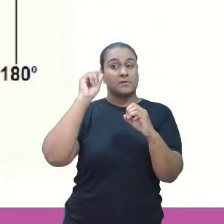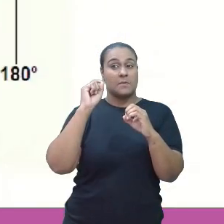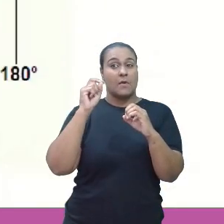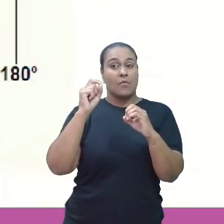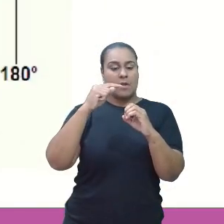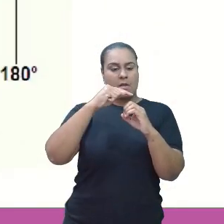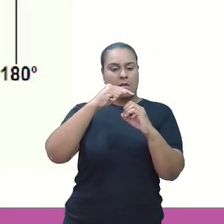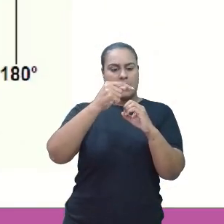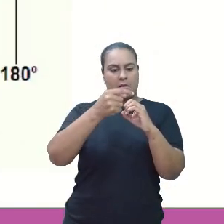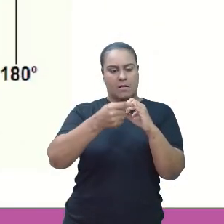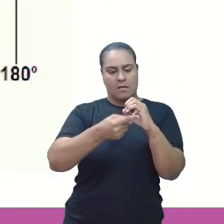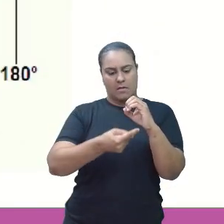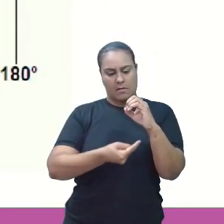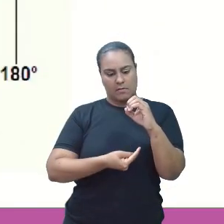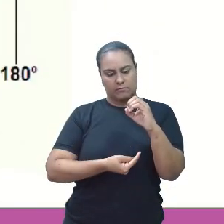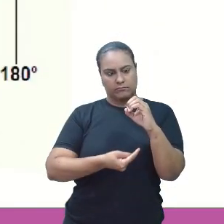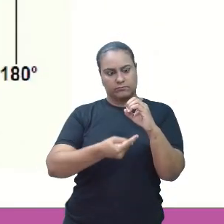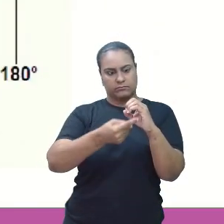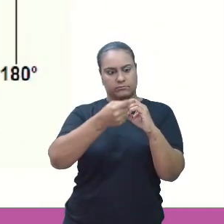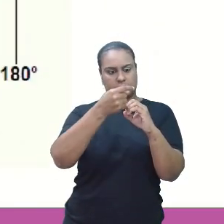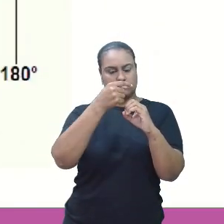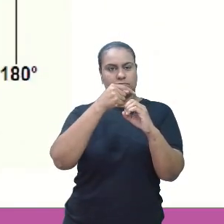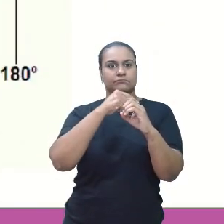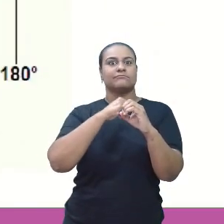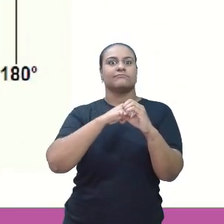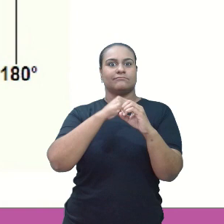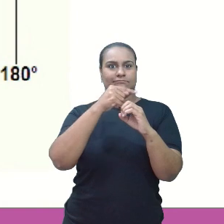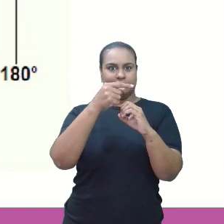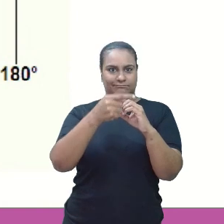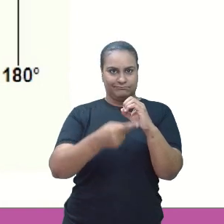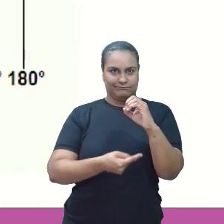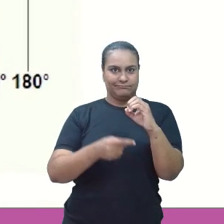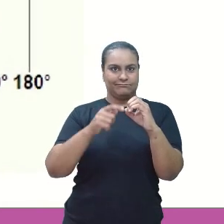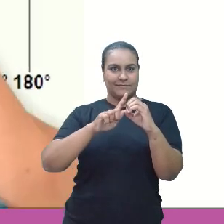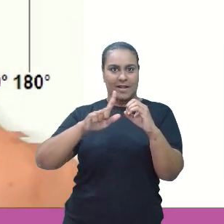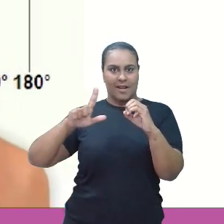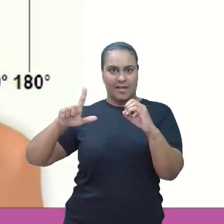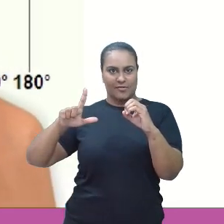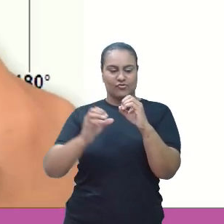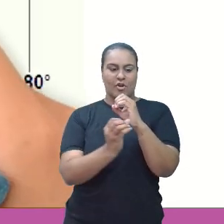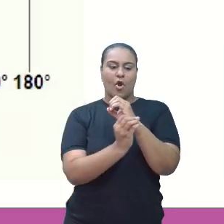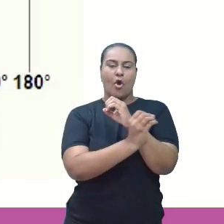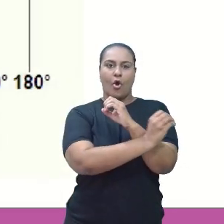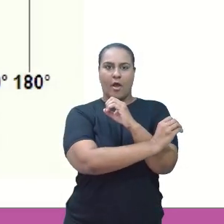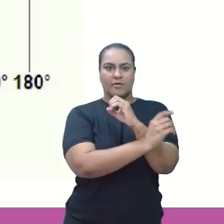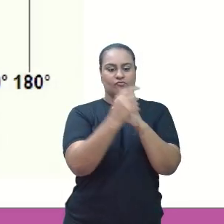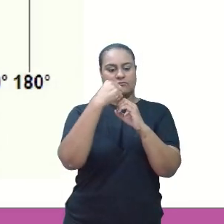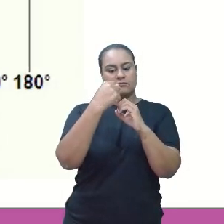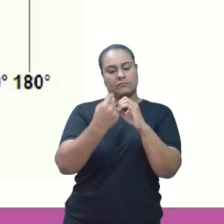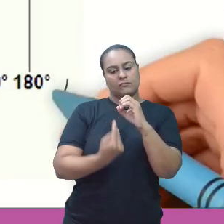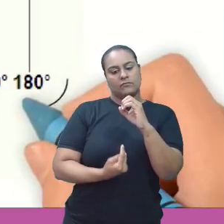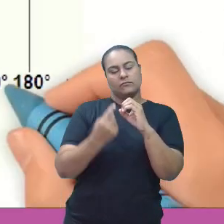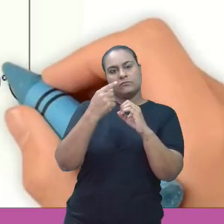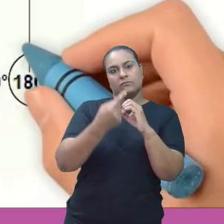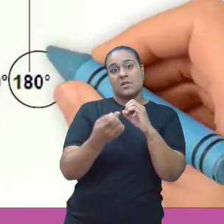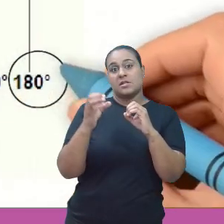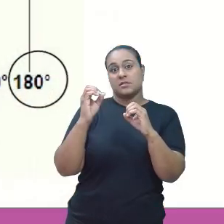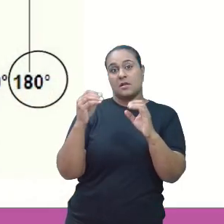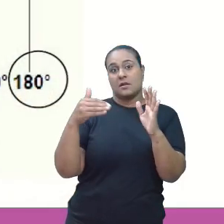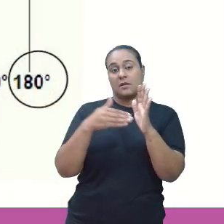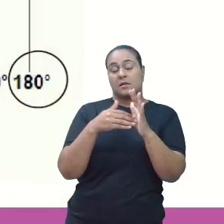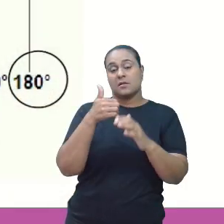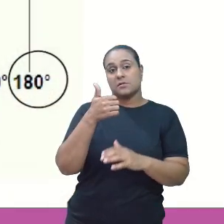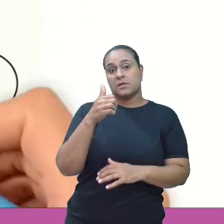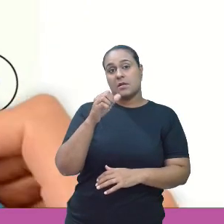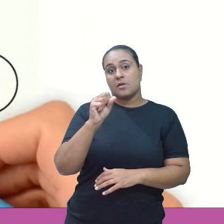Greenwich. Este divide o planeta em leste e oeste. Essas linhas verticais vão de 0 até